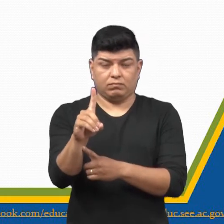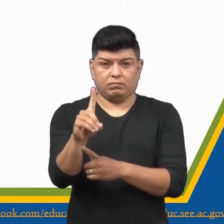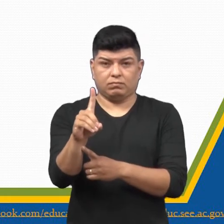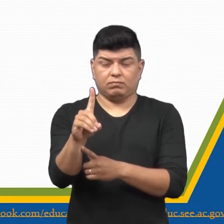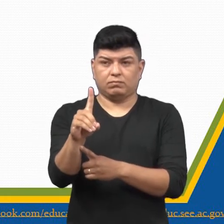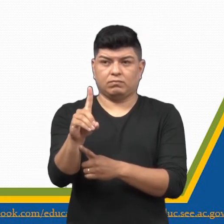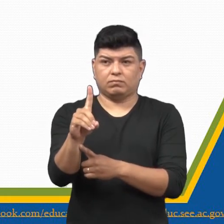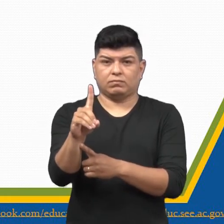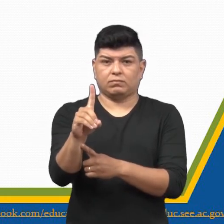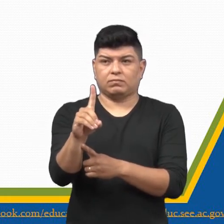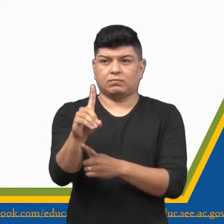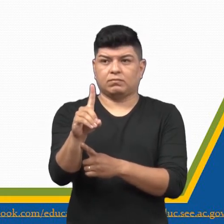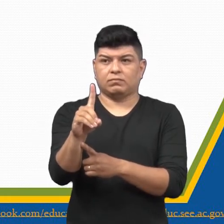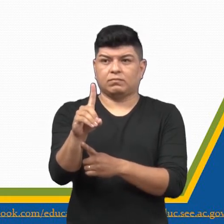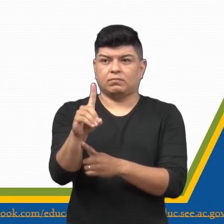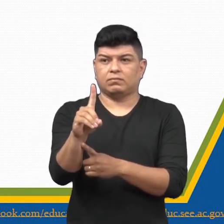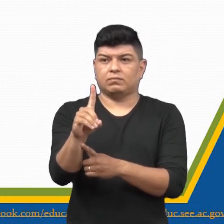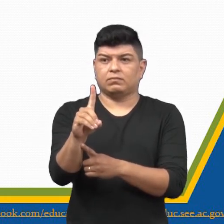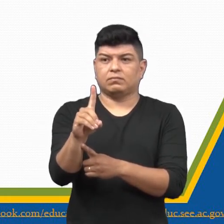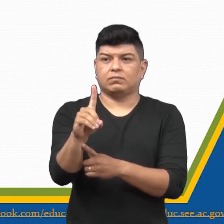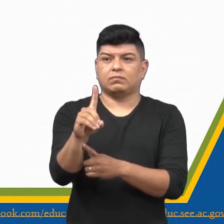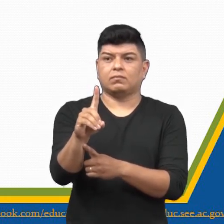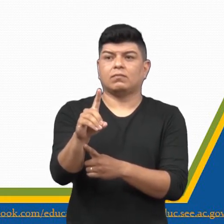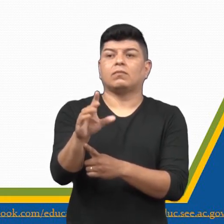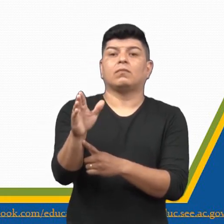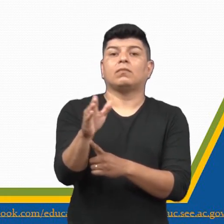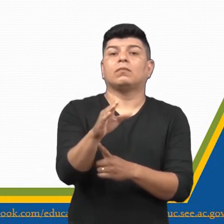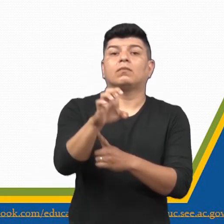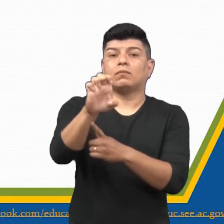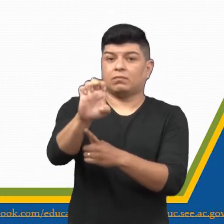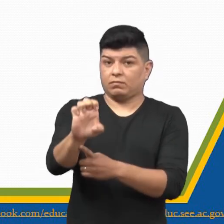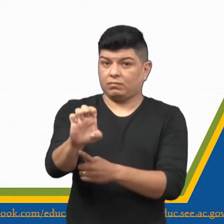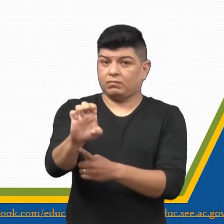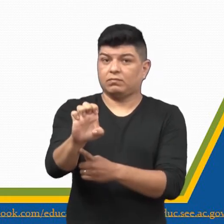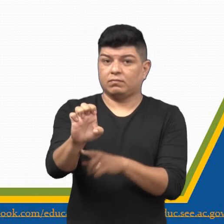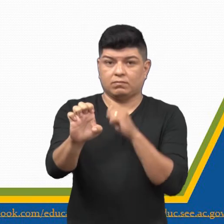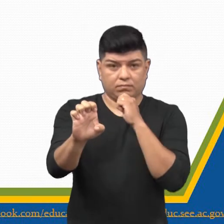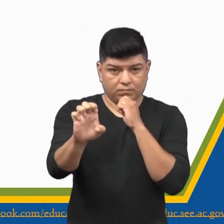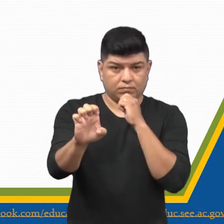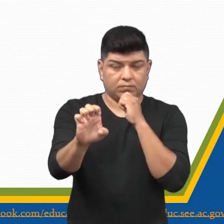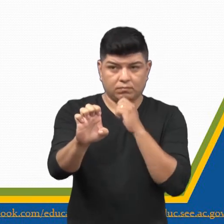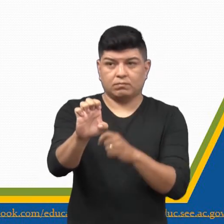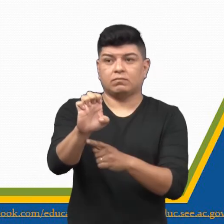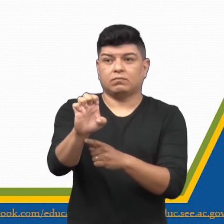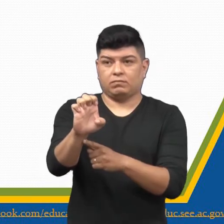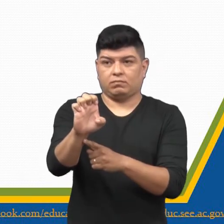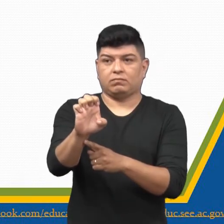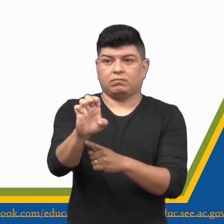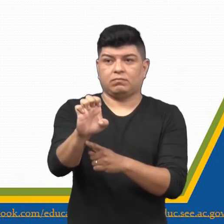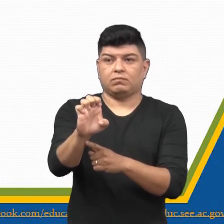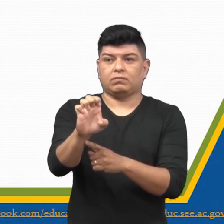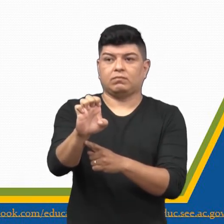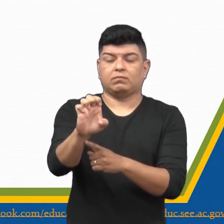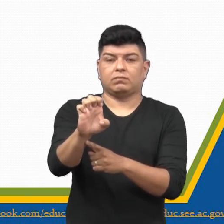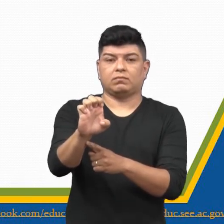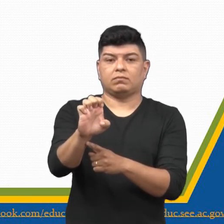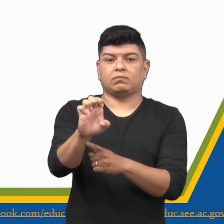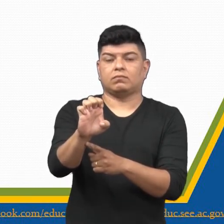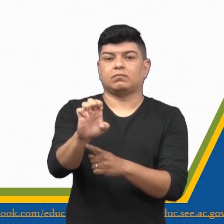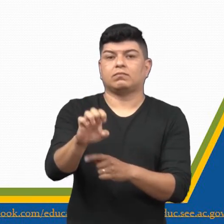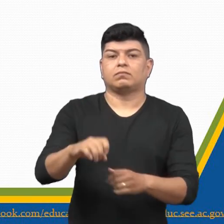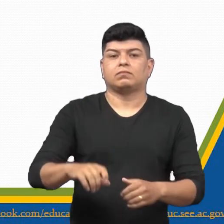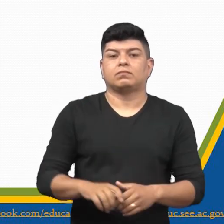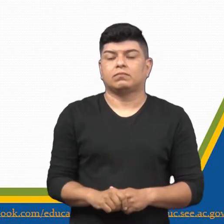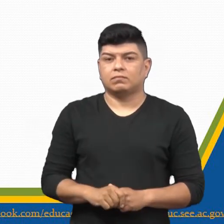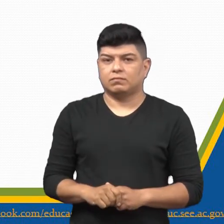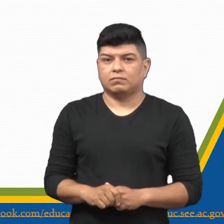Isotérmica, isobárica e isovolumétrica. E ainda, isovolumétrica, isobárica e